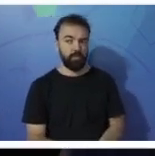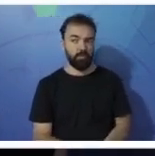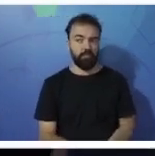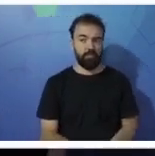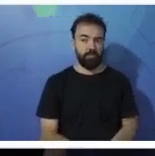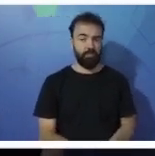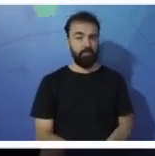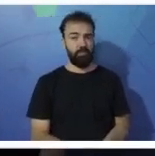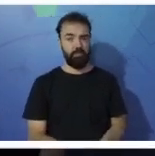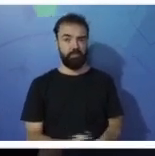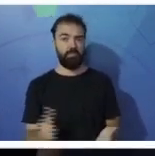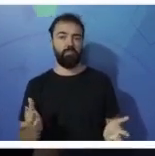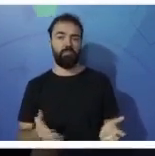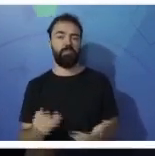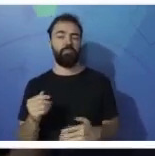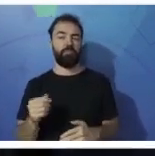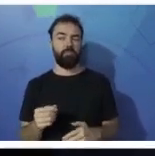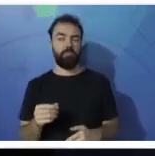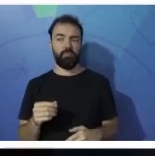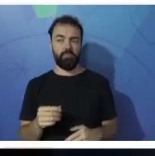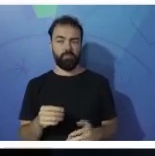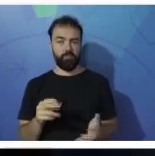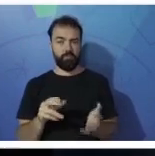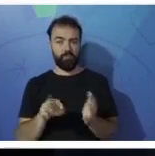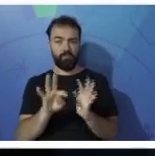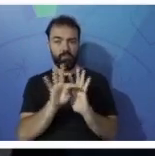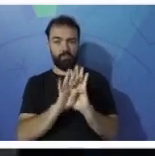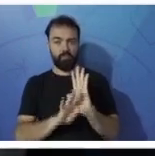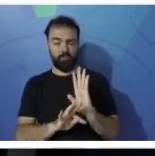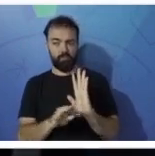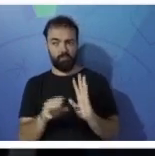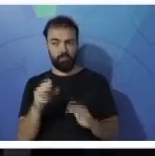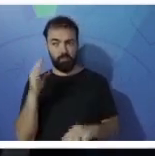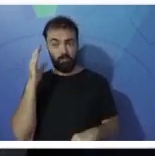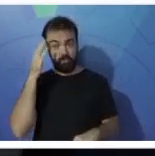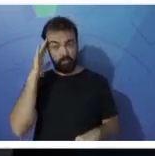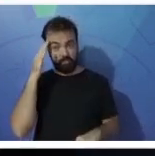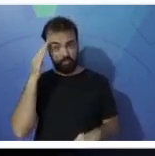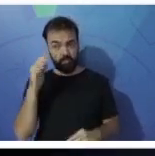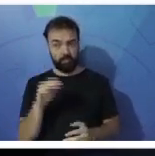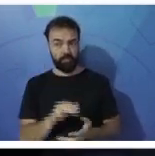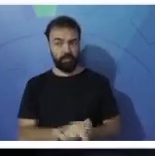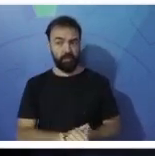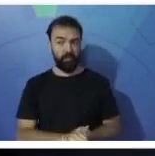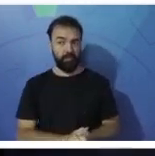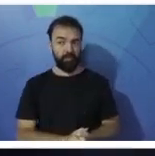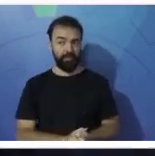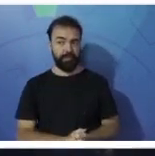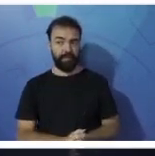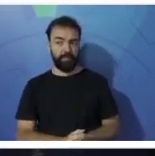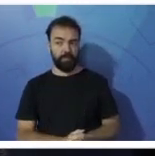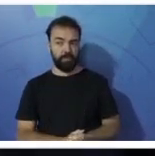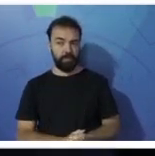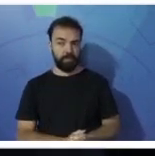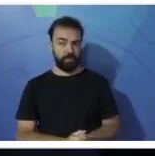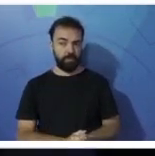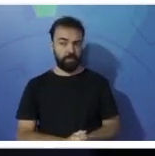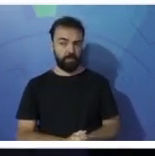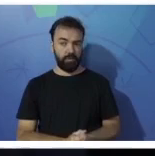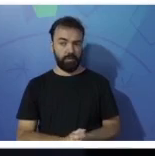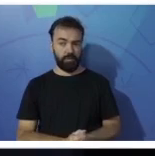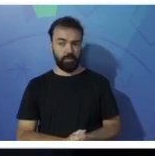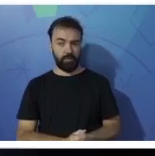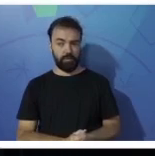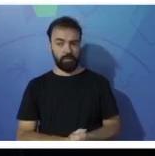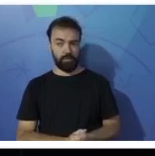Vamos fazer o entender o texto? Continuando ainda o assunto da carta do Papai Noel, que escreveu para as crianças,